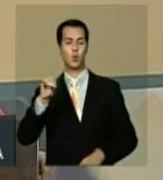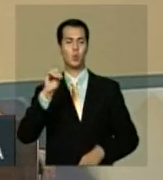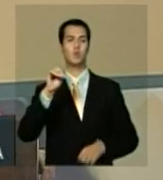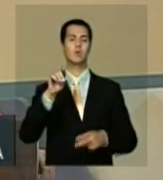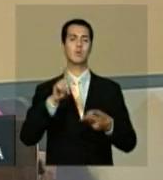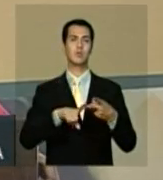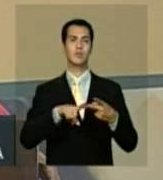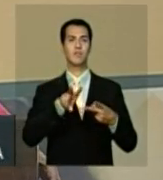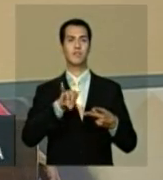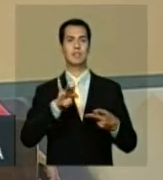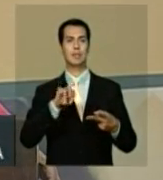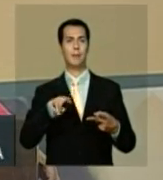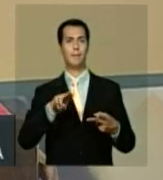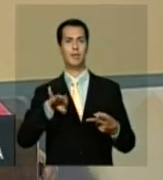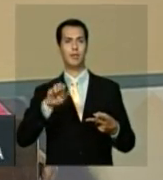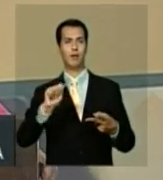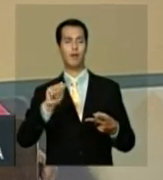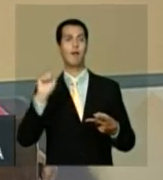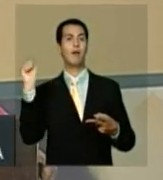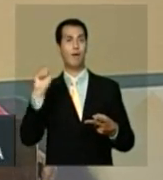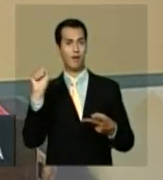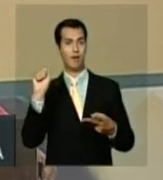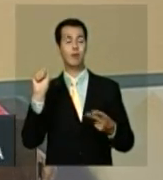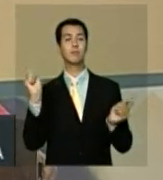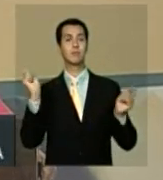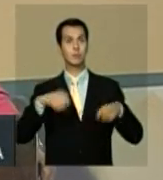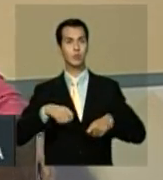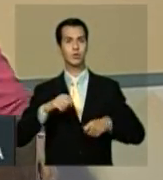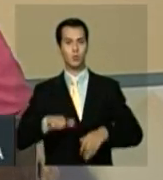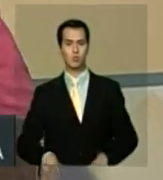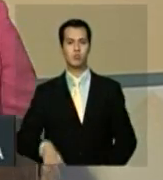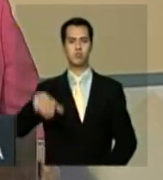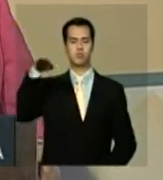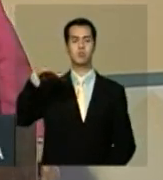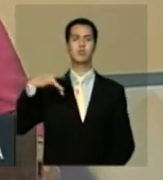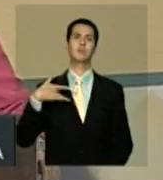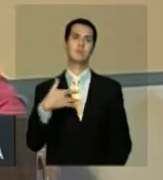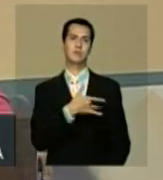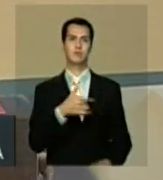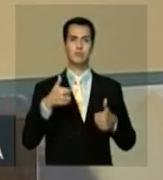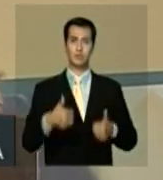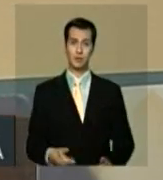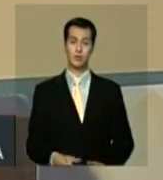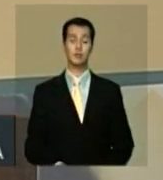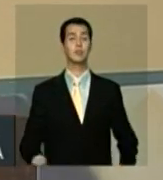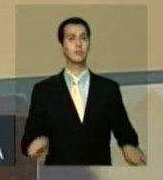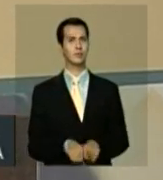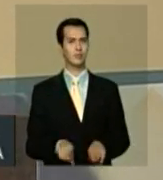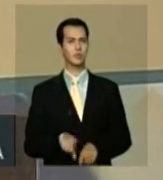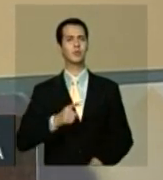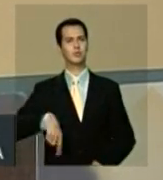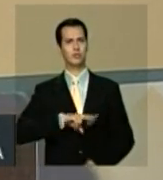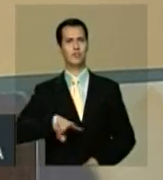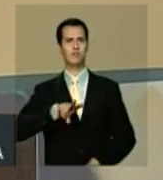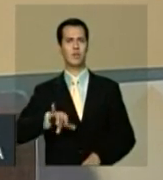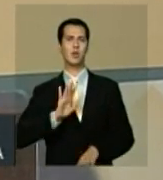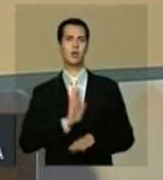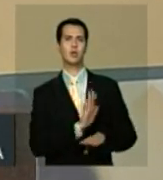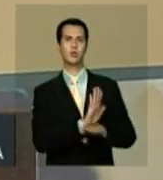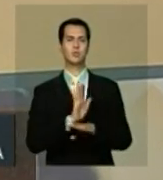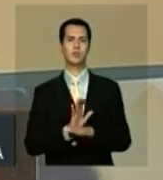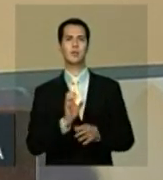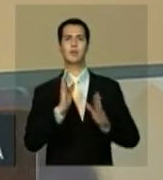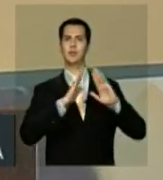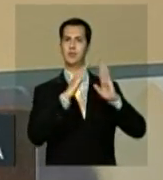saudável e vamos garantir que em todas as farmácias do aqui tem farmácia Popular os remédios para